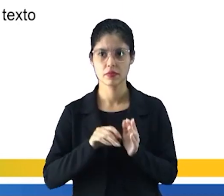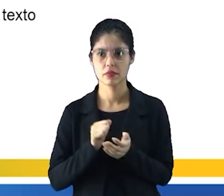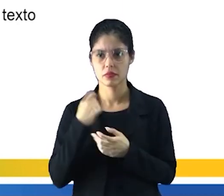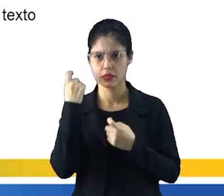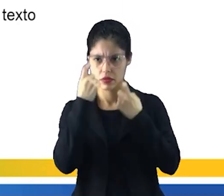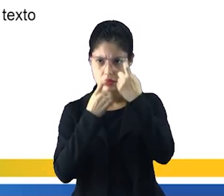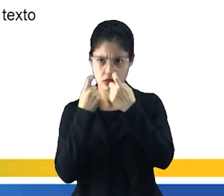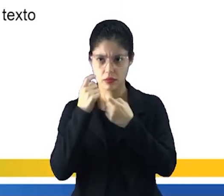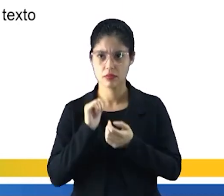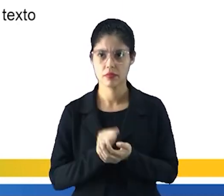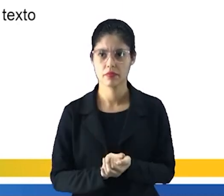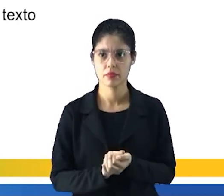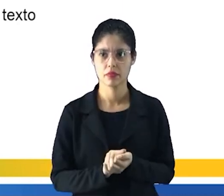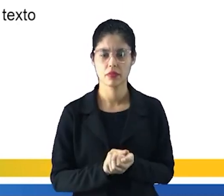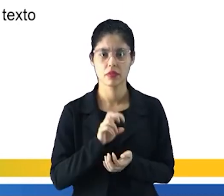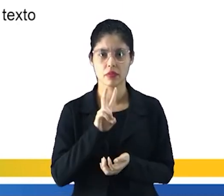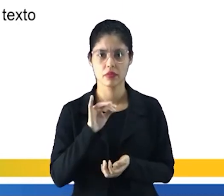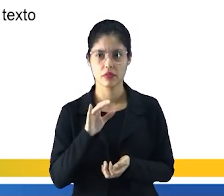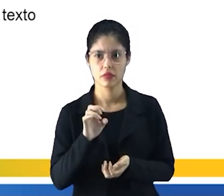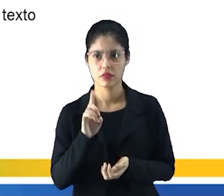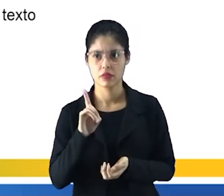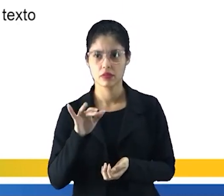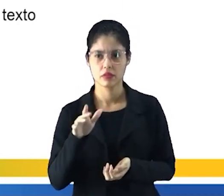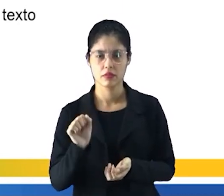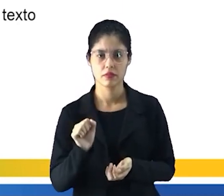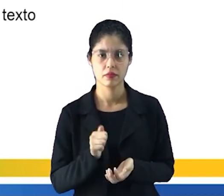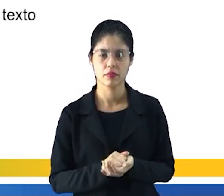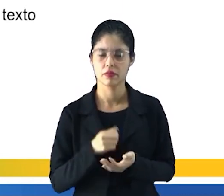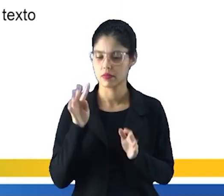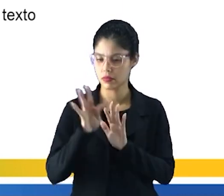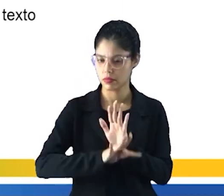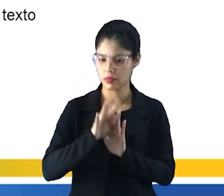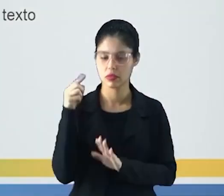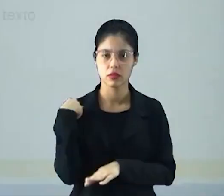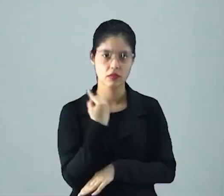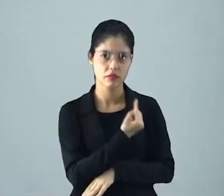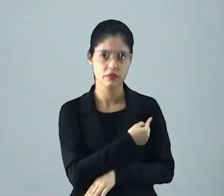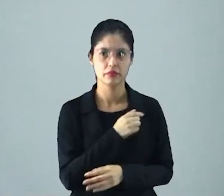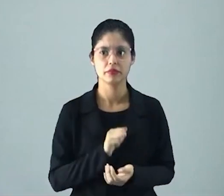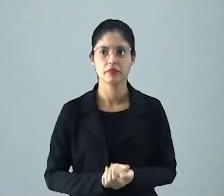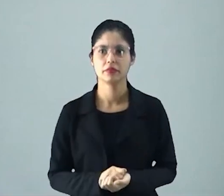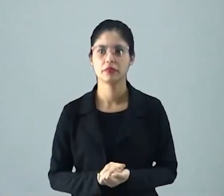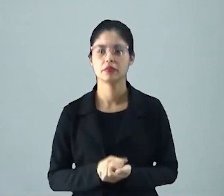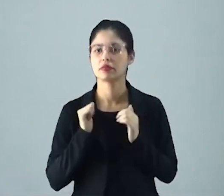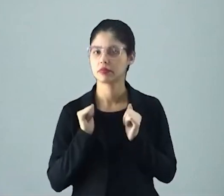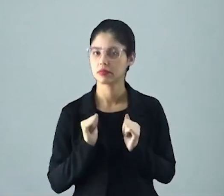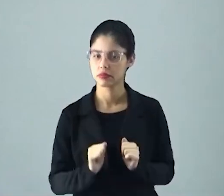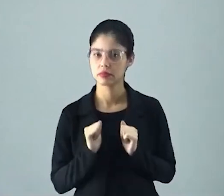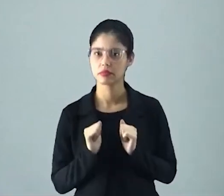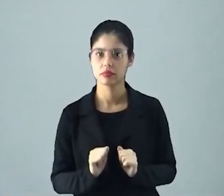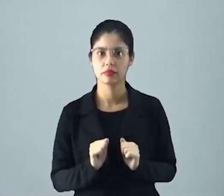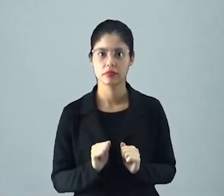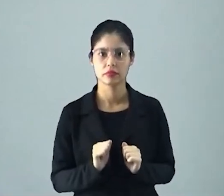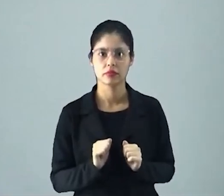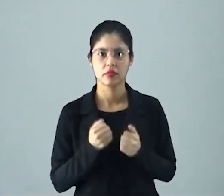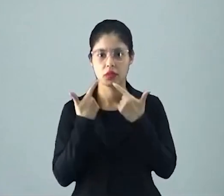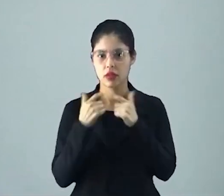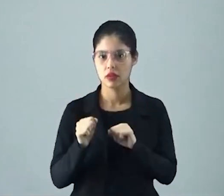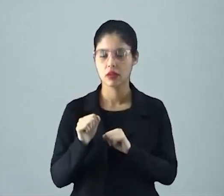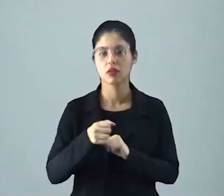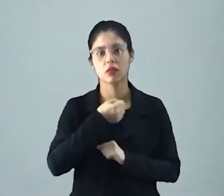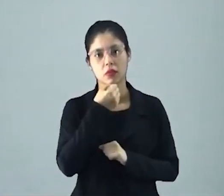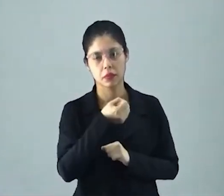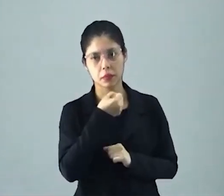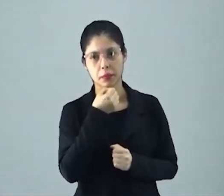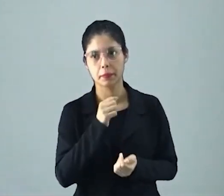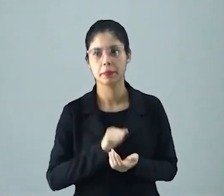expressões tipicamente orais e vice-versa. Então, vão ter textos nossos, né, que podem ser da linguagem